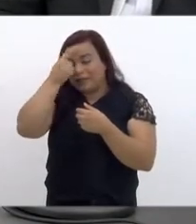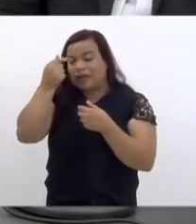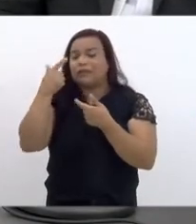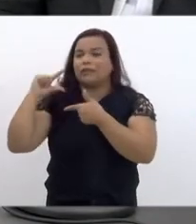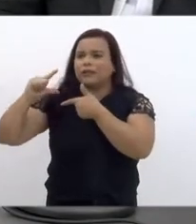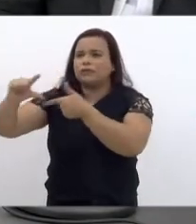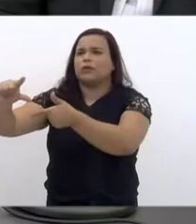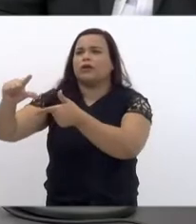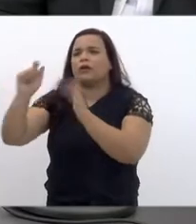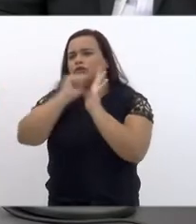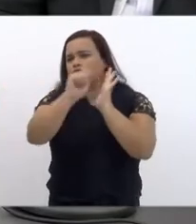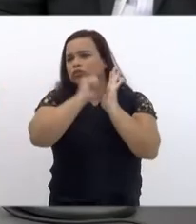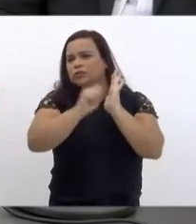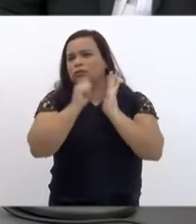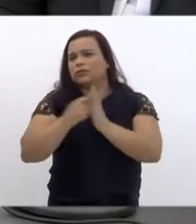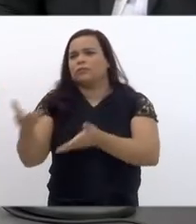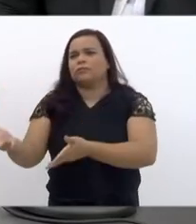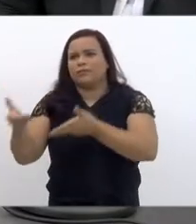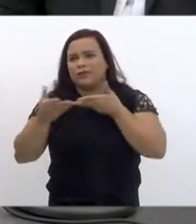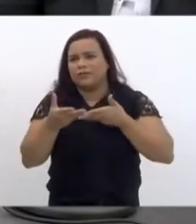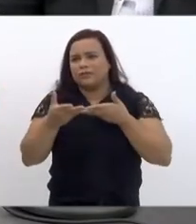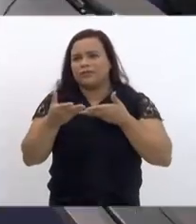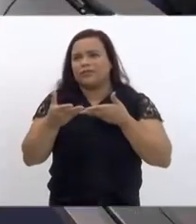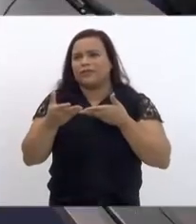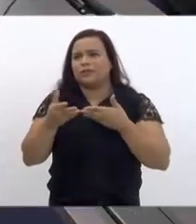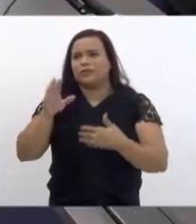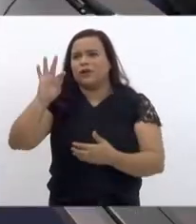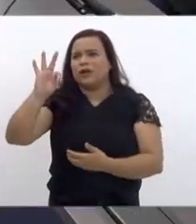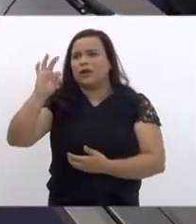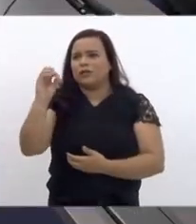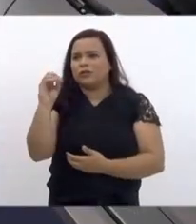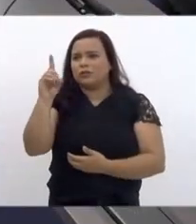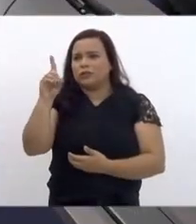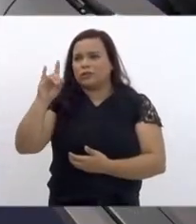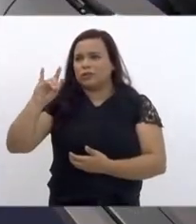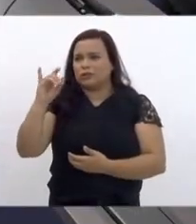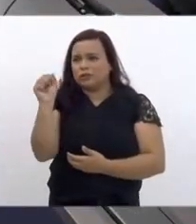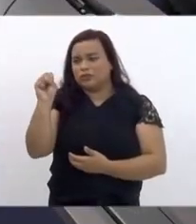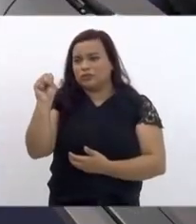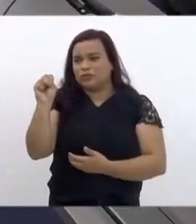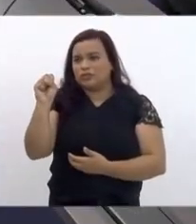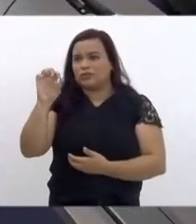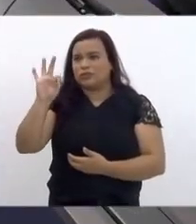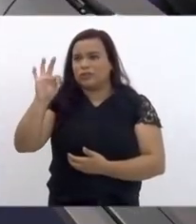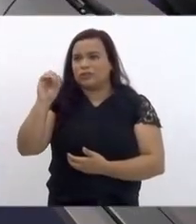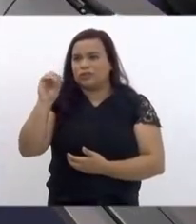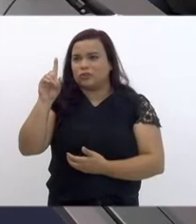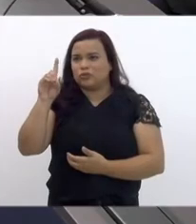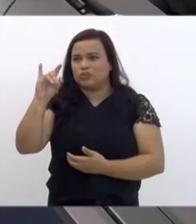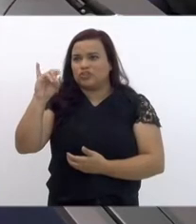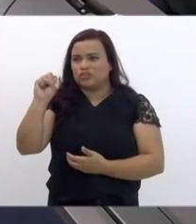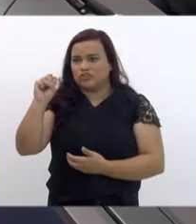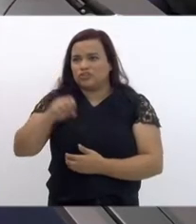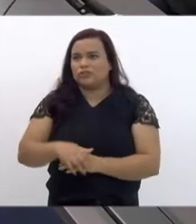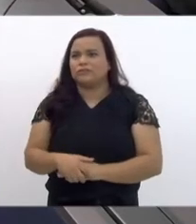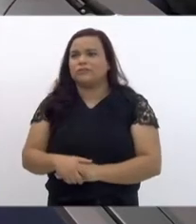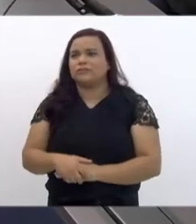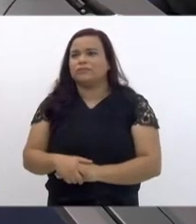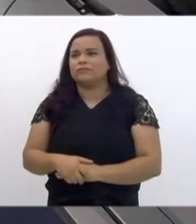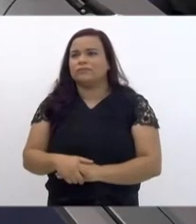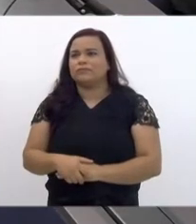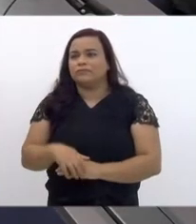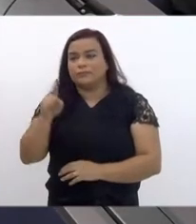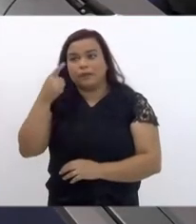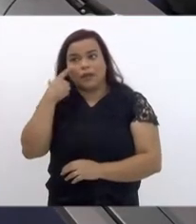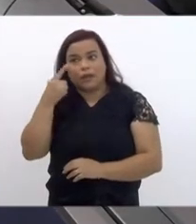deputado Chico Machado. Vossa Excelência, como pai... deveria ficar atento no tipo de instituição que sua filha está